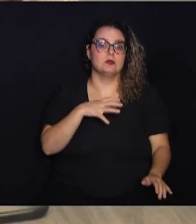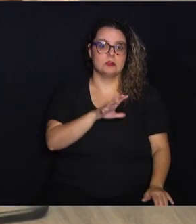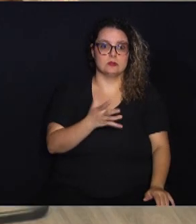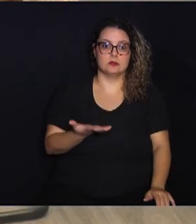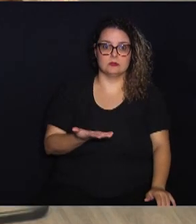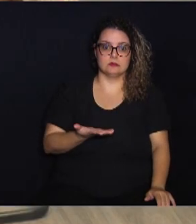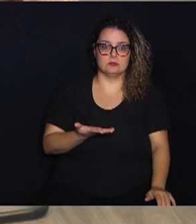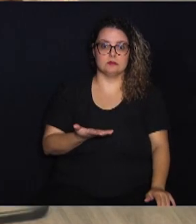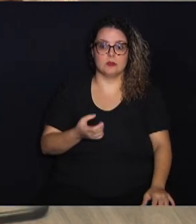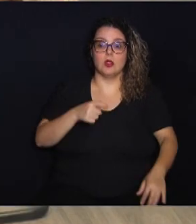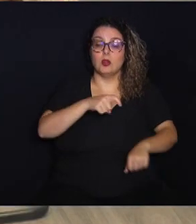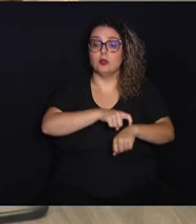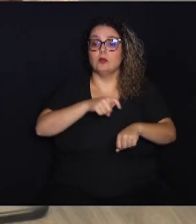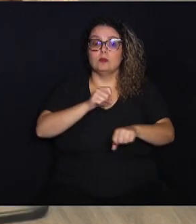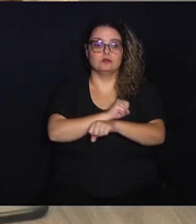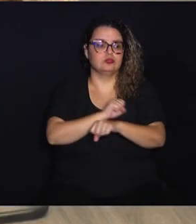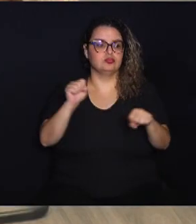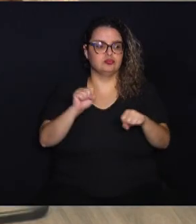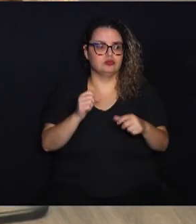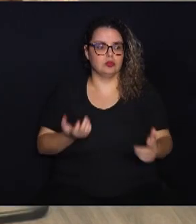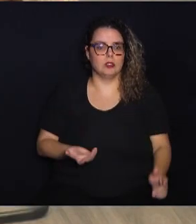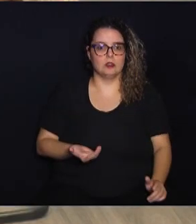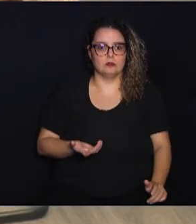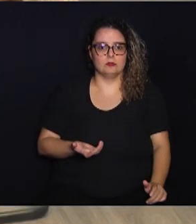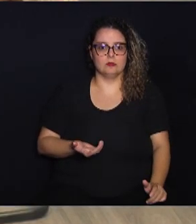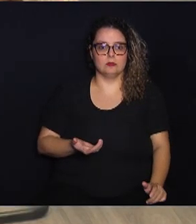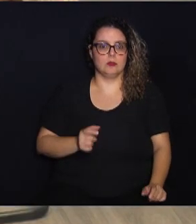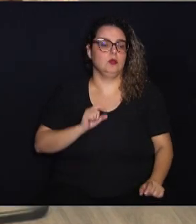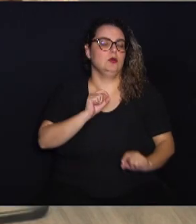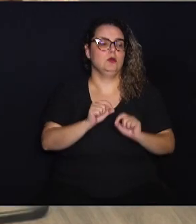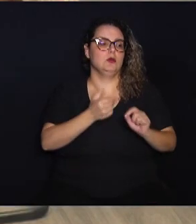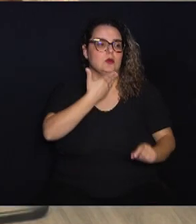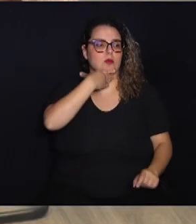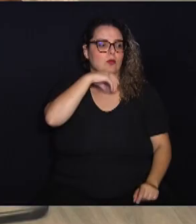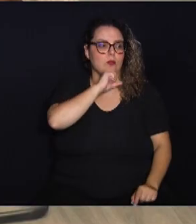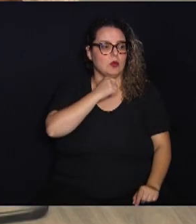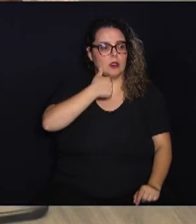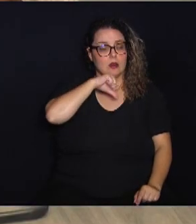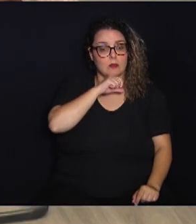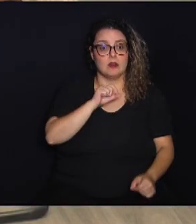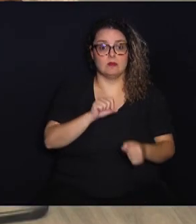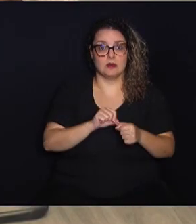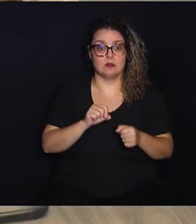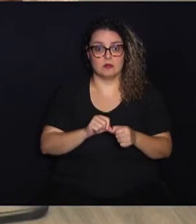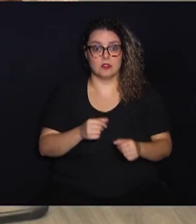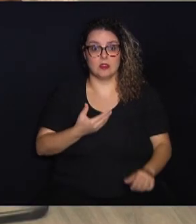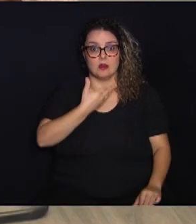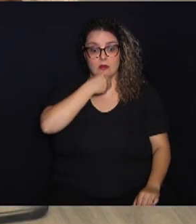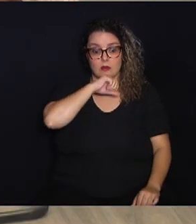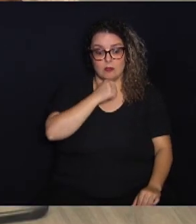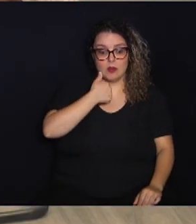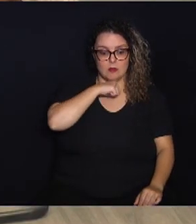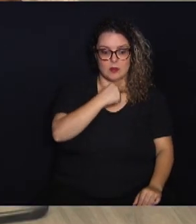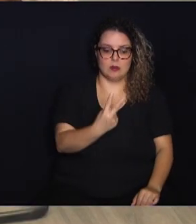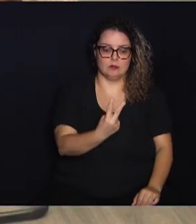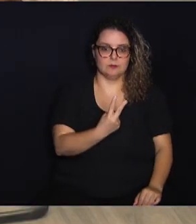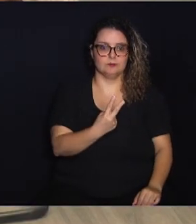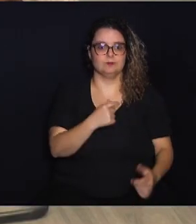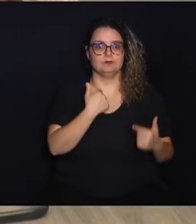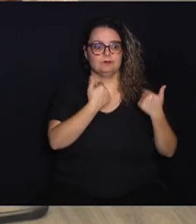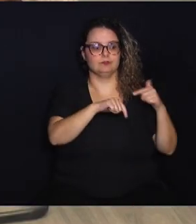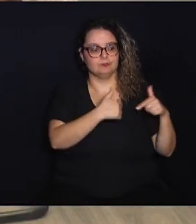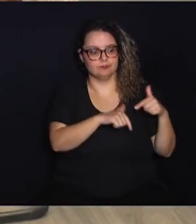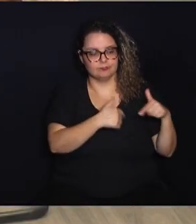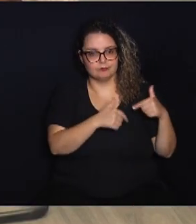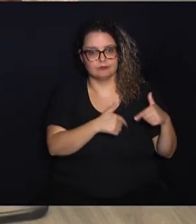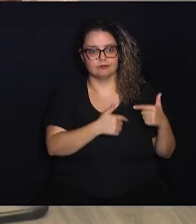No momento da explosão ali, o que o pai e a mãe devem fazer, né? Vamos lá, então estamos com o pai e com a mãe que estão trabalhando para